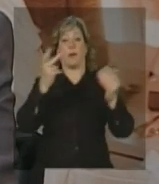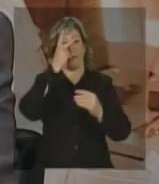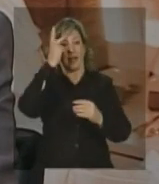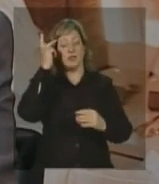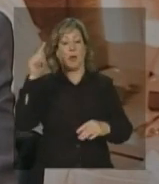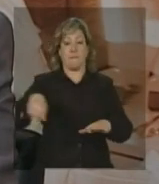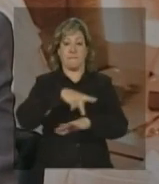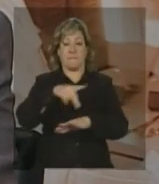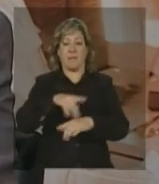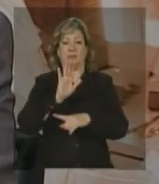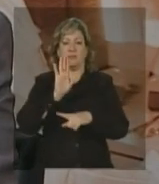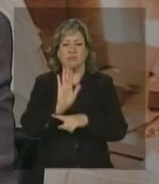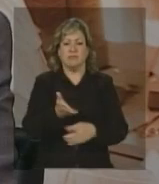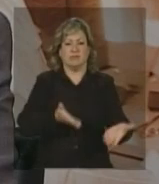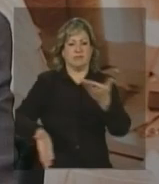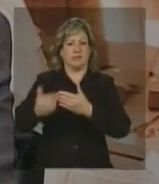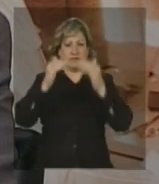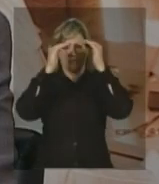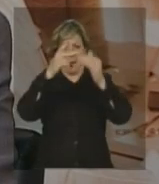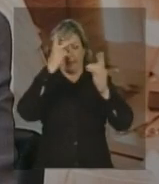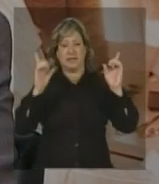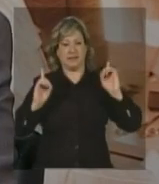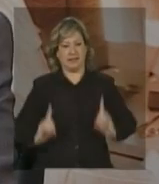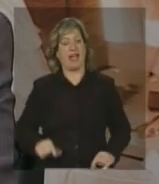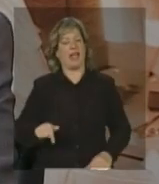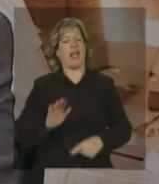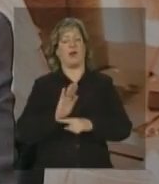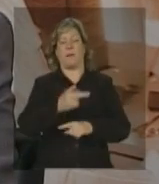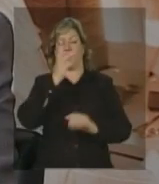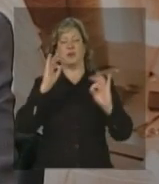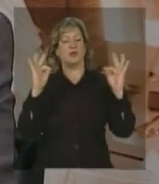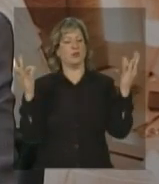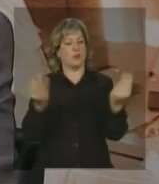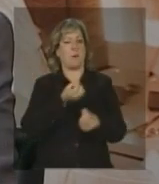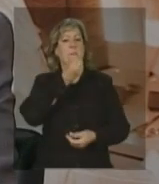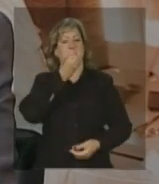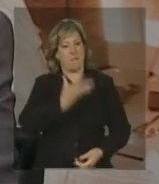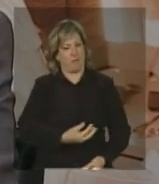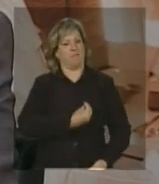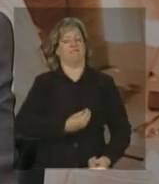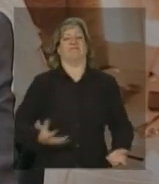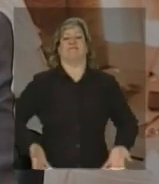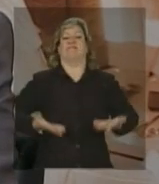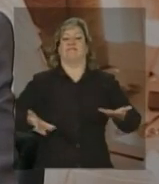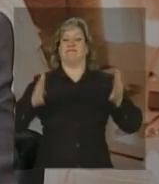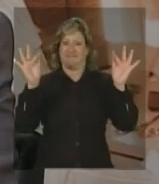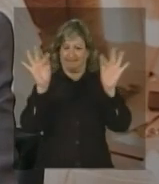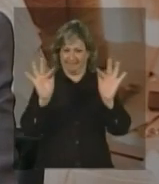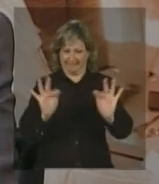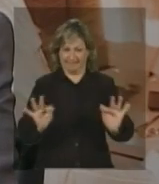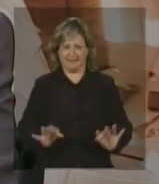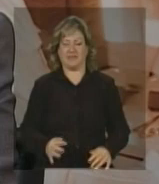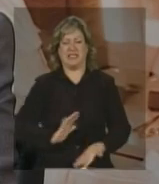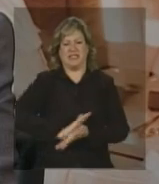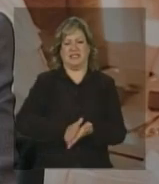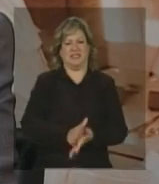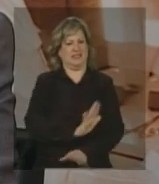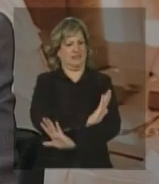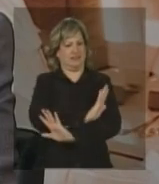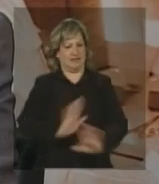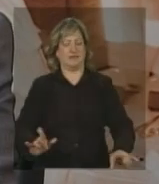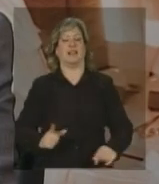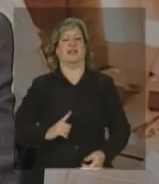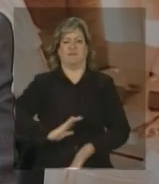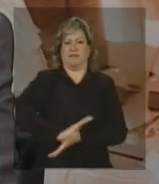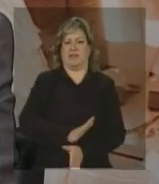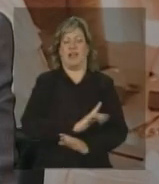quando o país é excelente para as pessoas com deficiência, ele é bom para todas as pessoas, ele inclui, ele quebra preconceitos e barreiras e torna